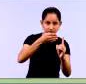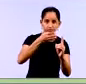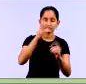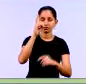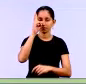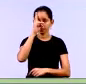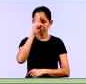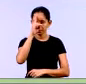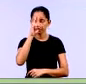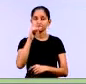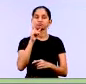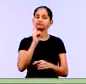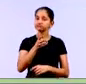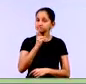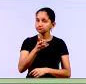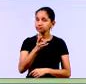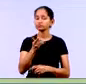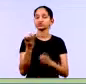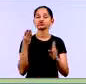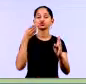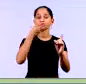obra direta, eu vou ter